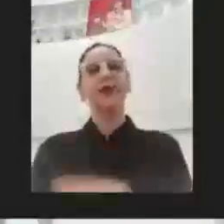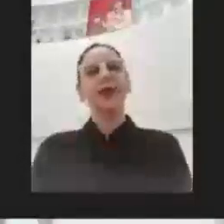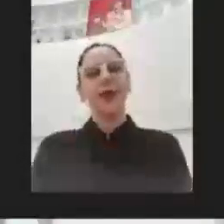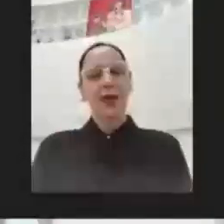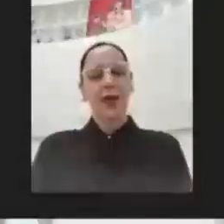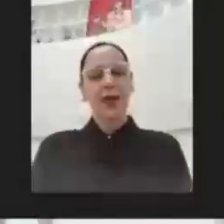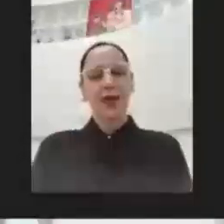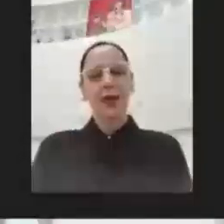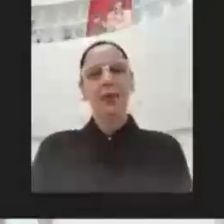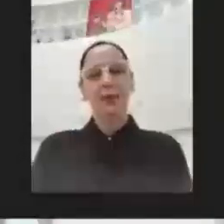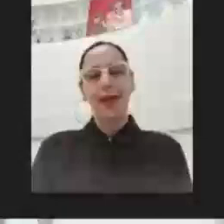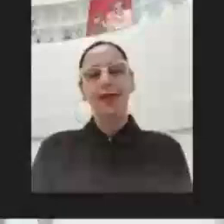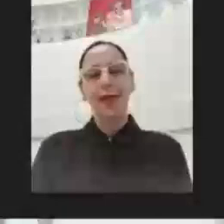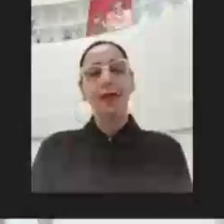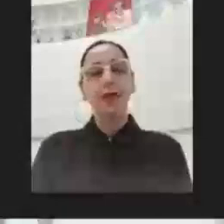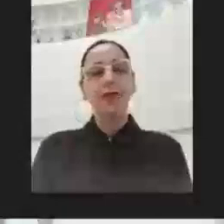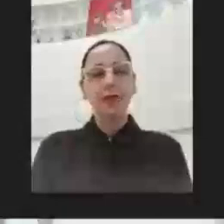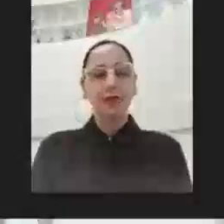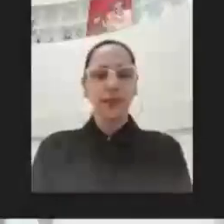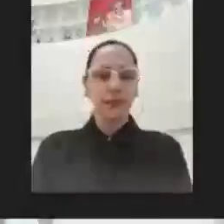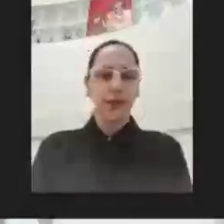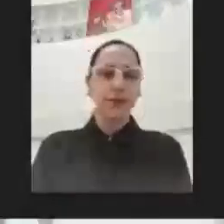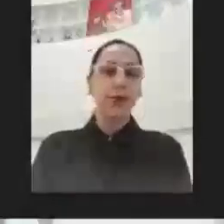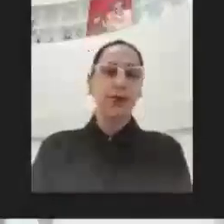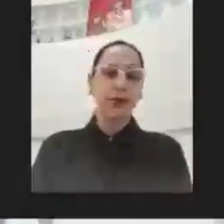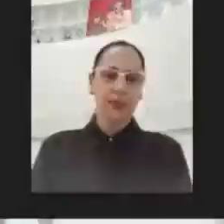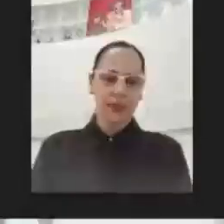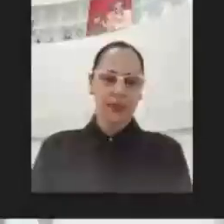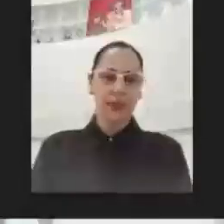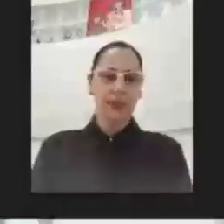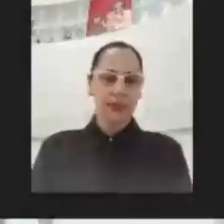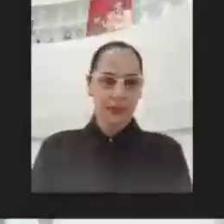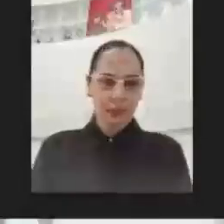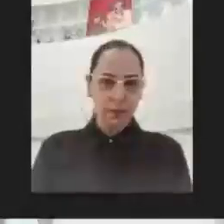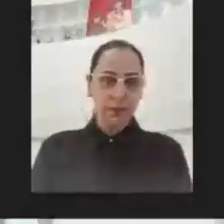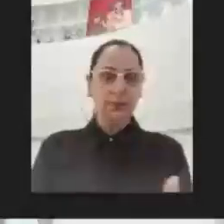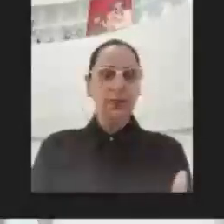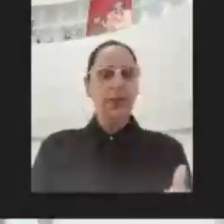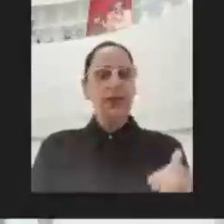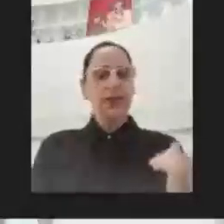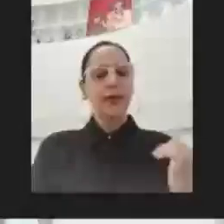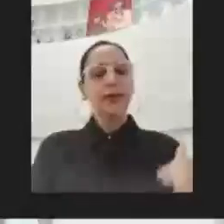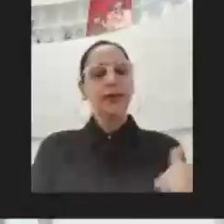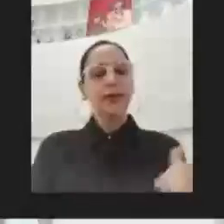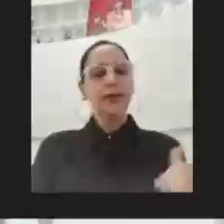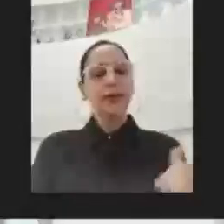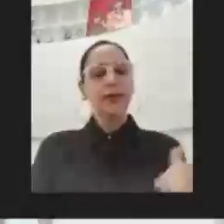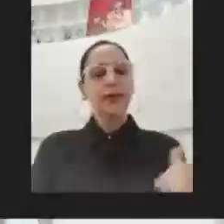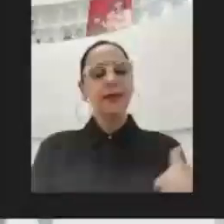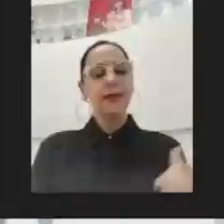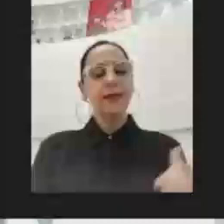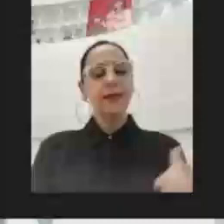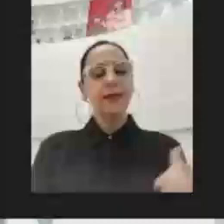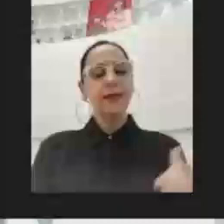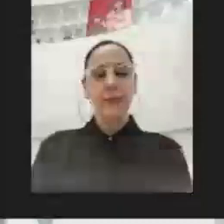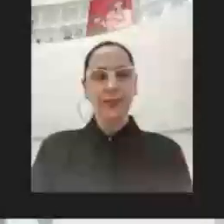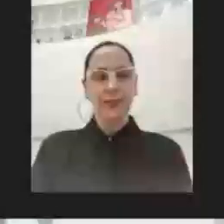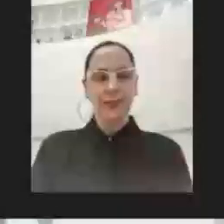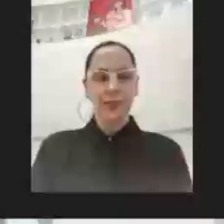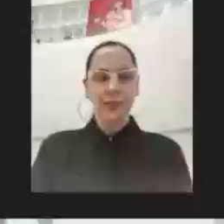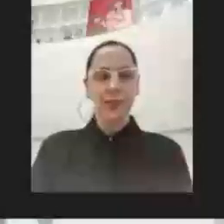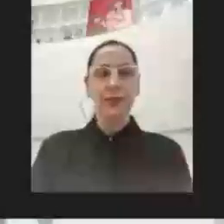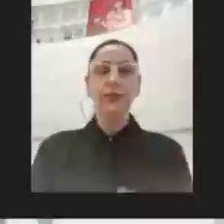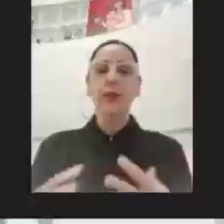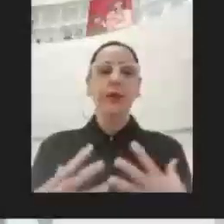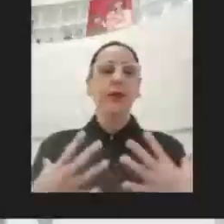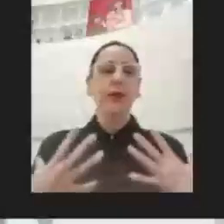menino como menina ali, para estar conscientizando a importância disso e também mostrar ali